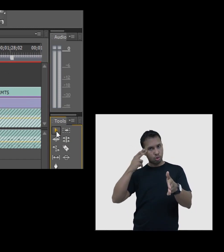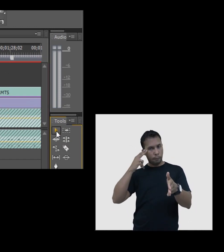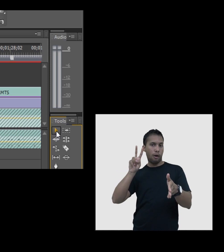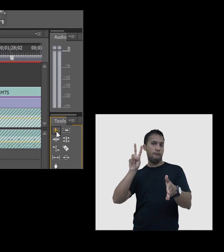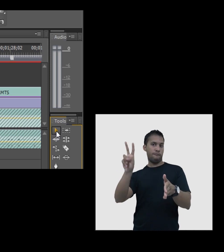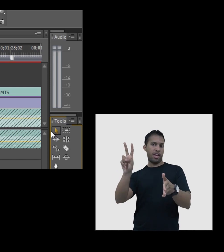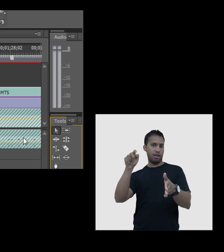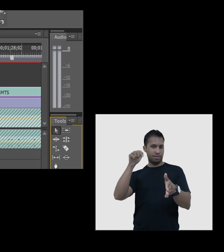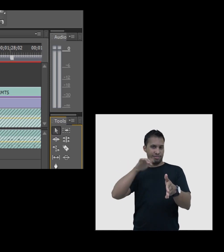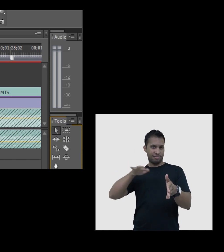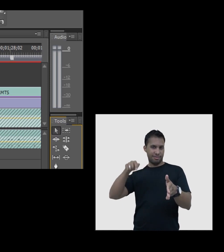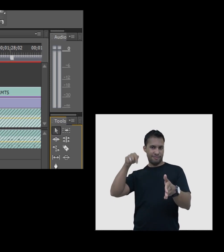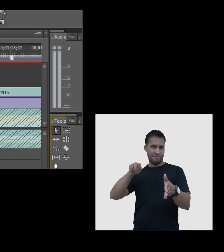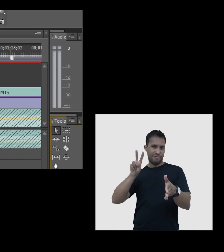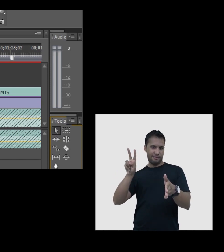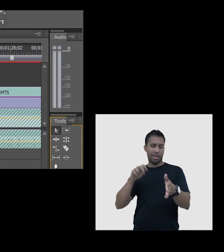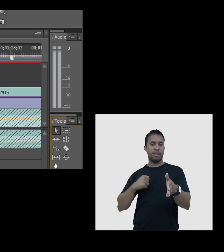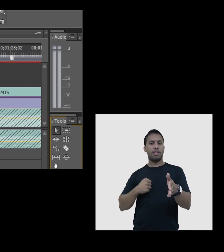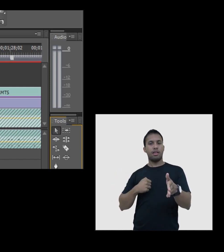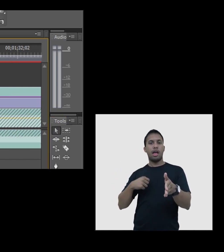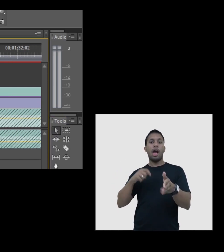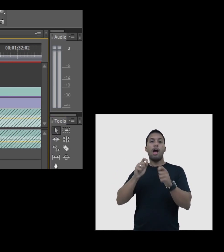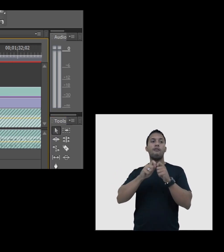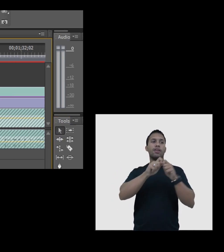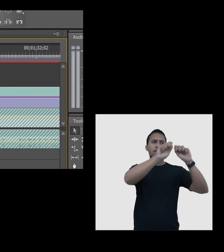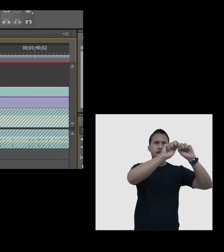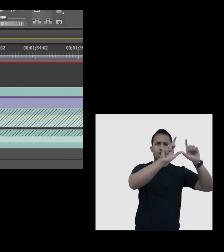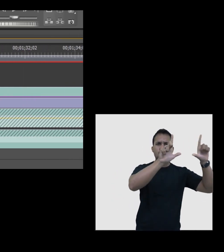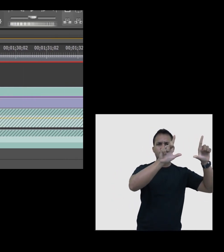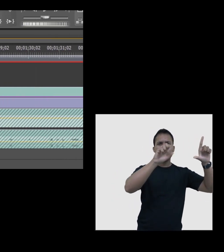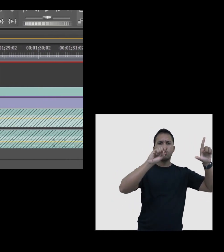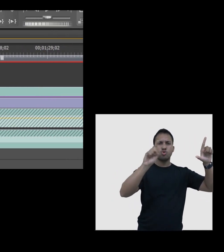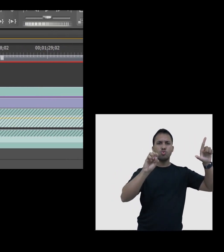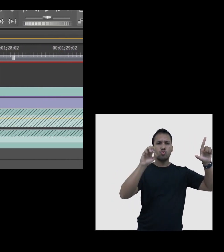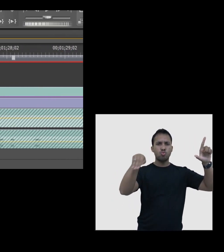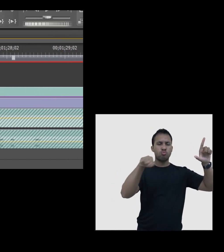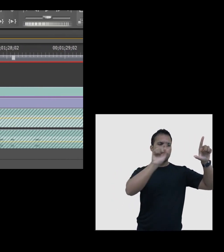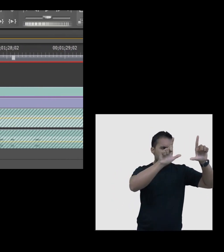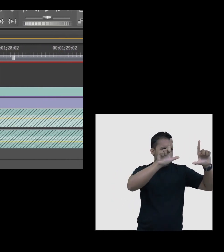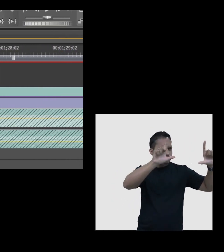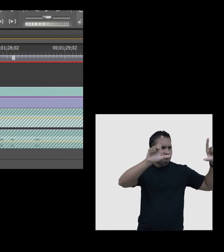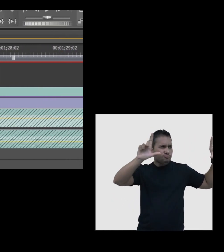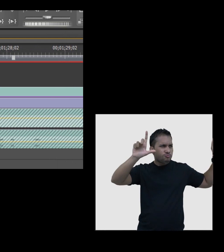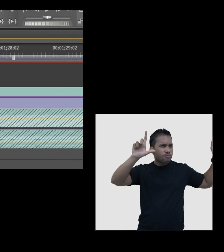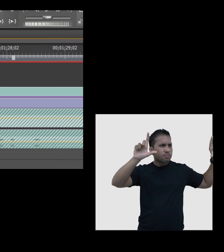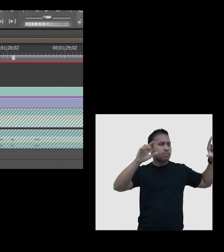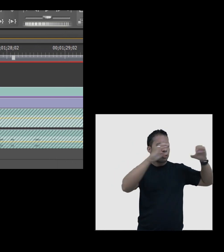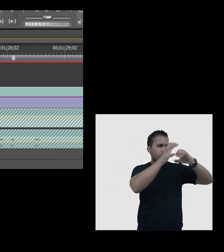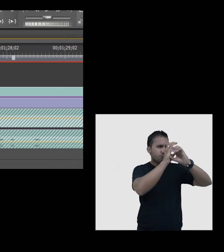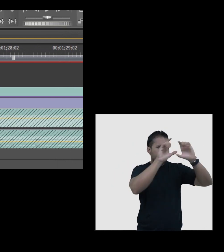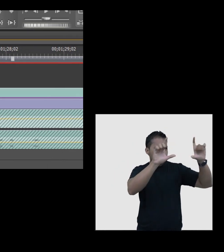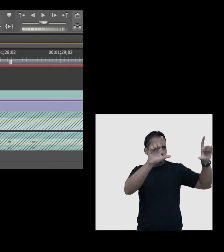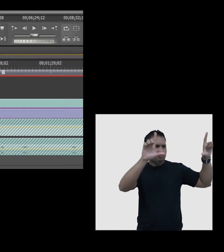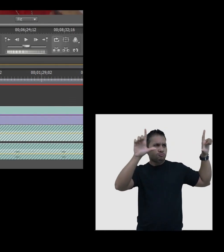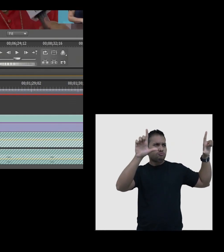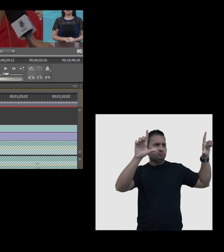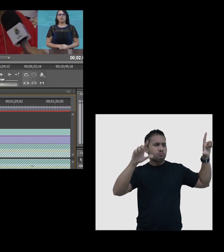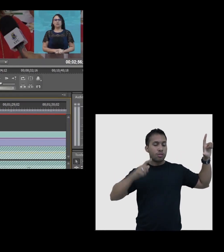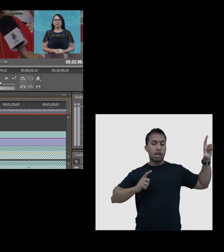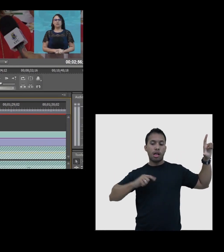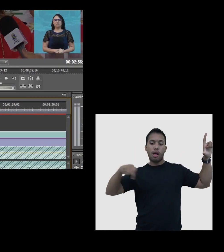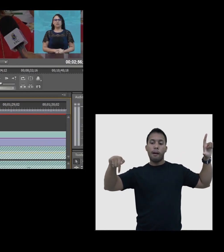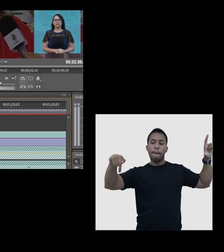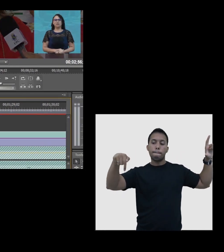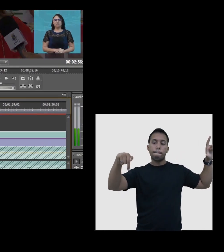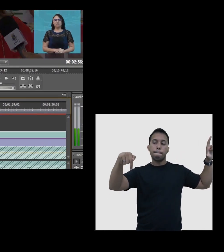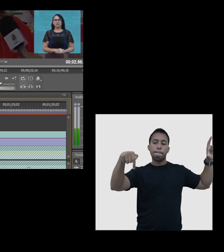corte, volto para a ferramenta de seleção, vou dar aqui um zoom para a gente olhar de bem perto do nosso trabalho, e